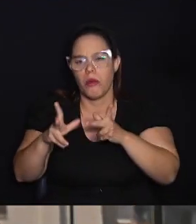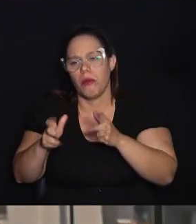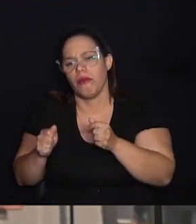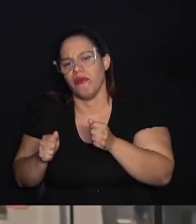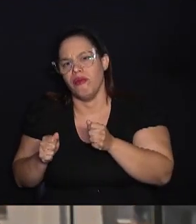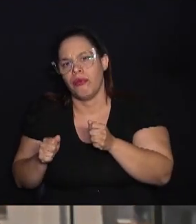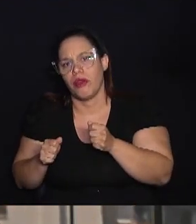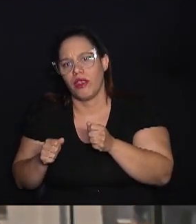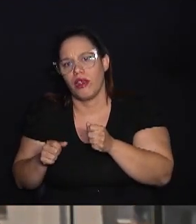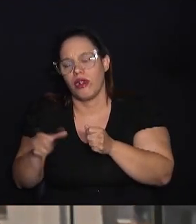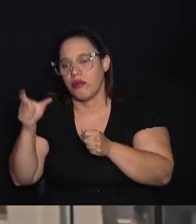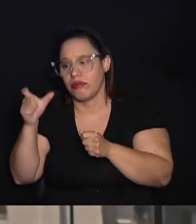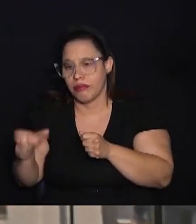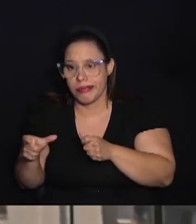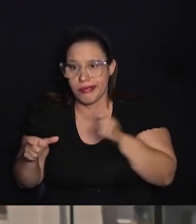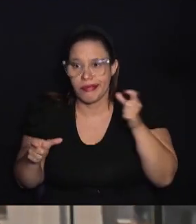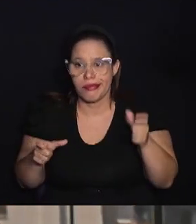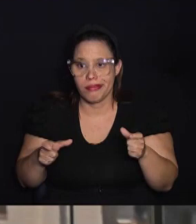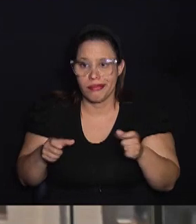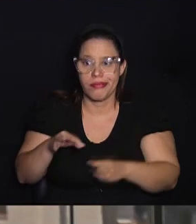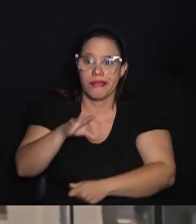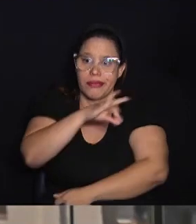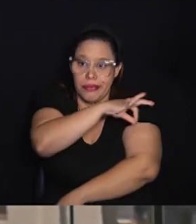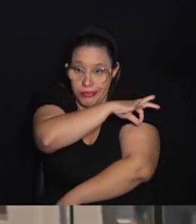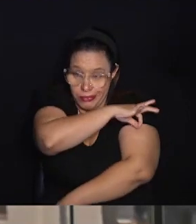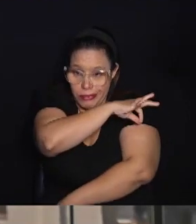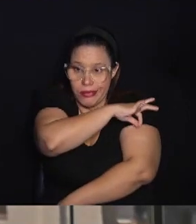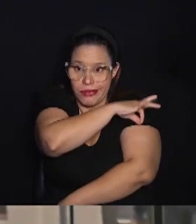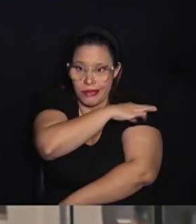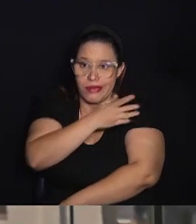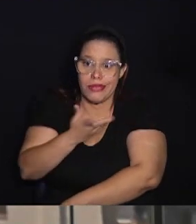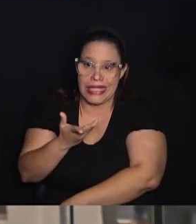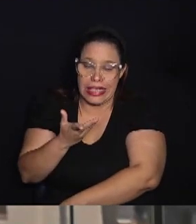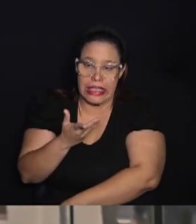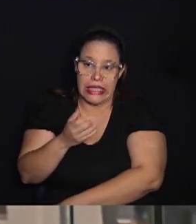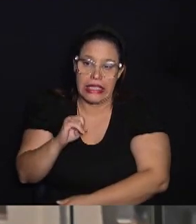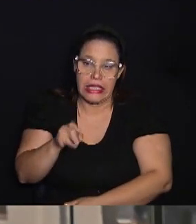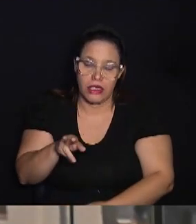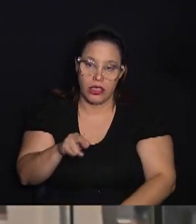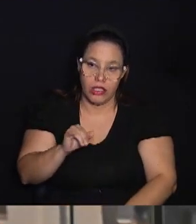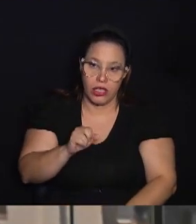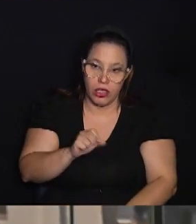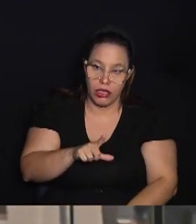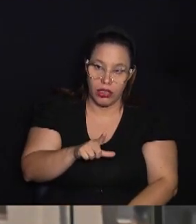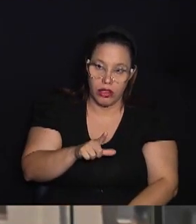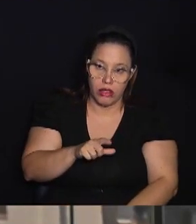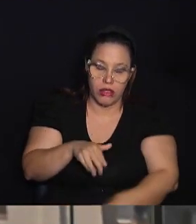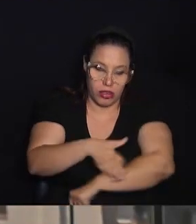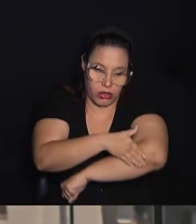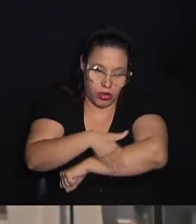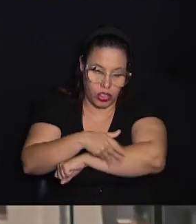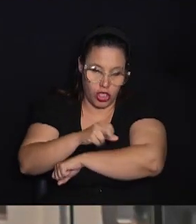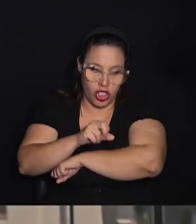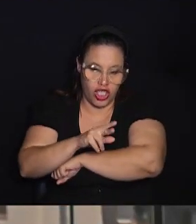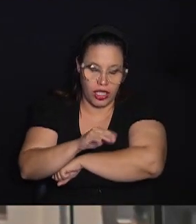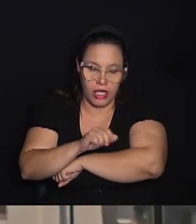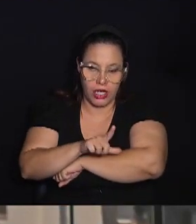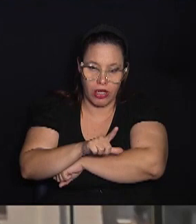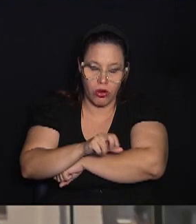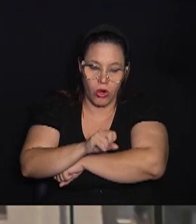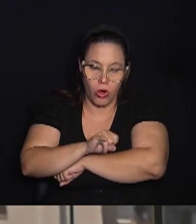pré cedidos pelas prefeituras a justiça eleitoral fica na Rua General Osório é